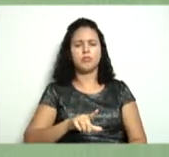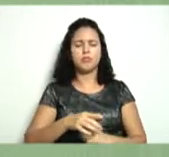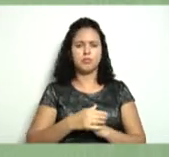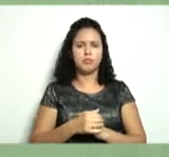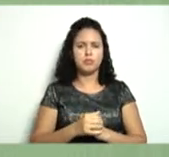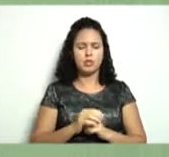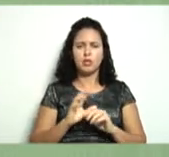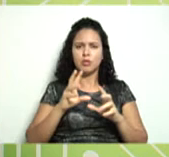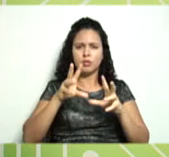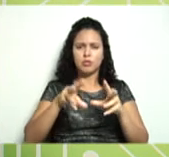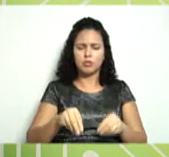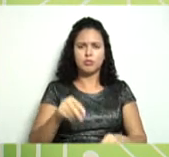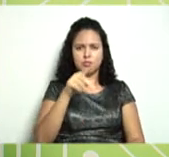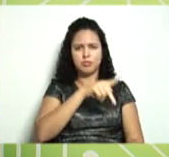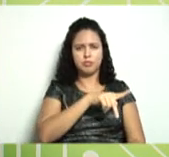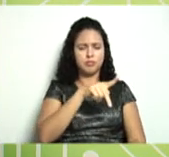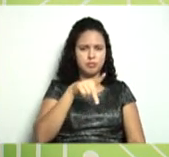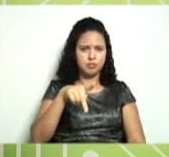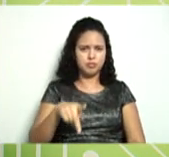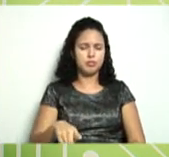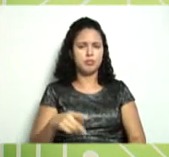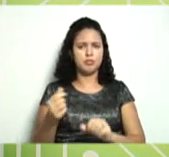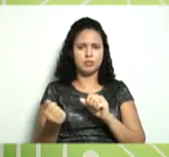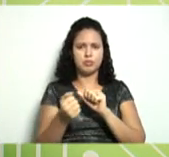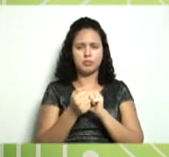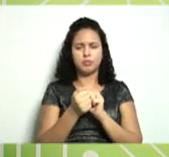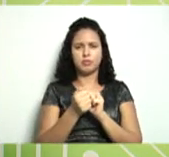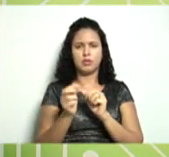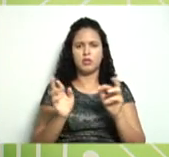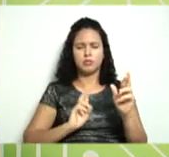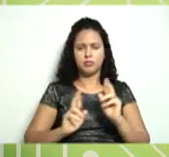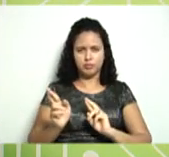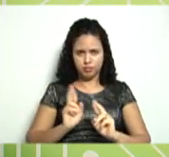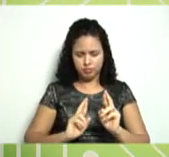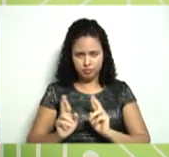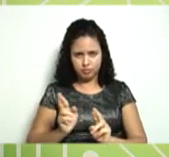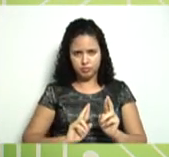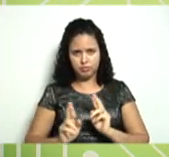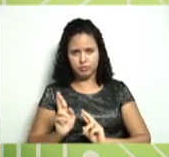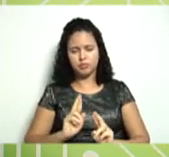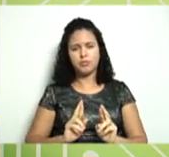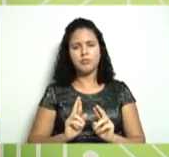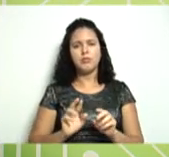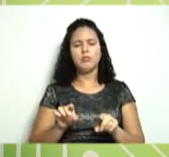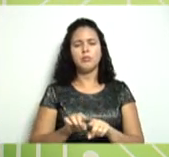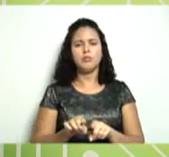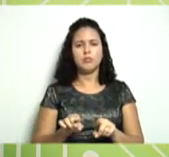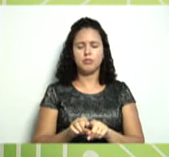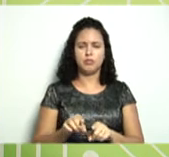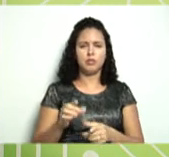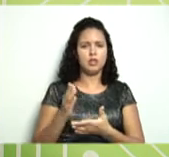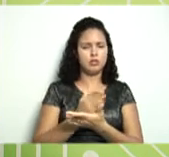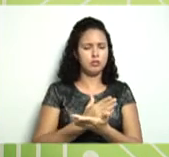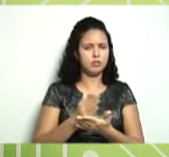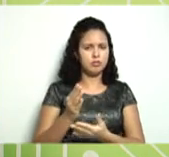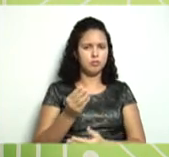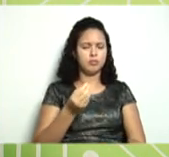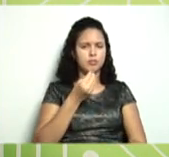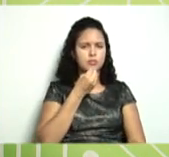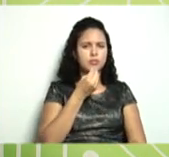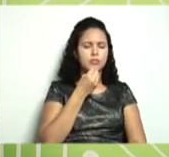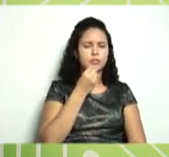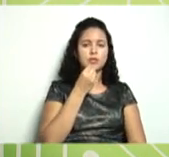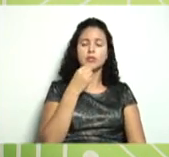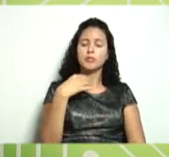a todos os professores que estão aqui conosco respondendo aos nossos questionamentos. E aqueles que não tiveram a oportunidade,